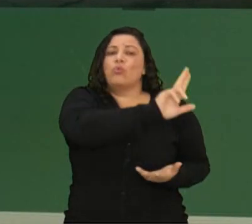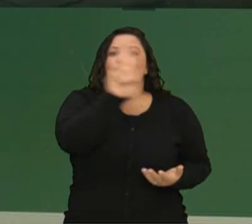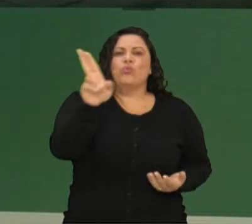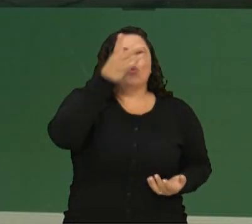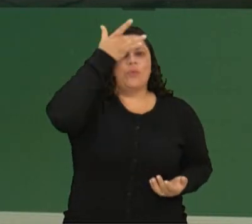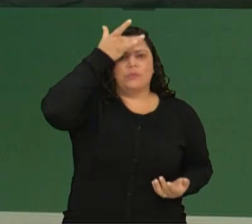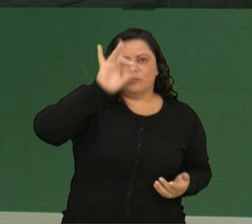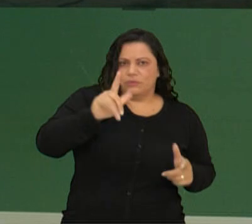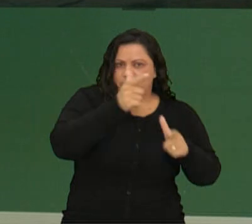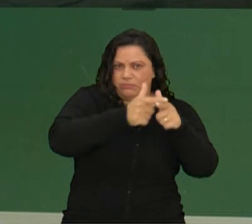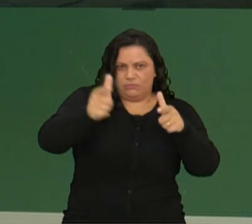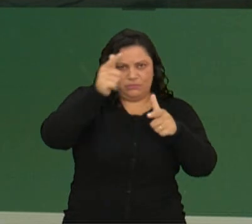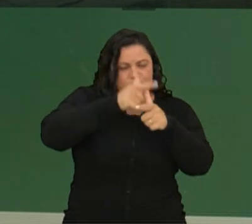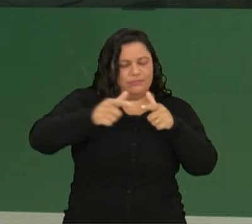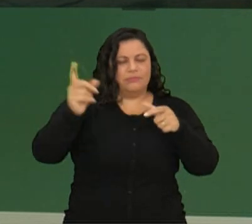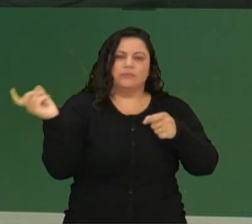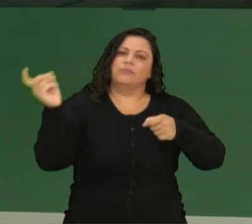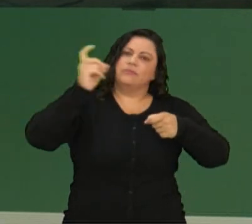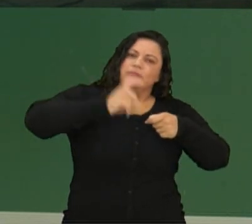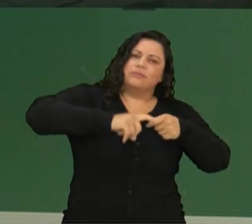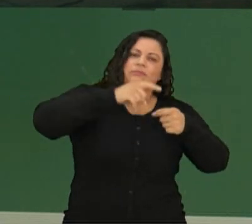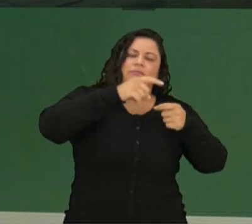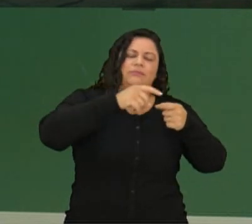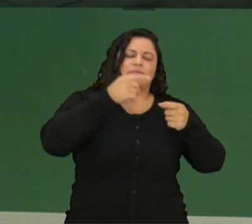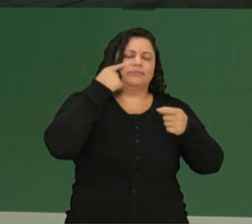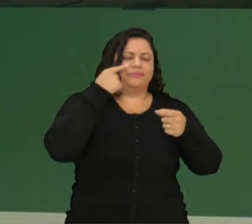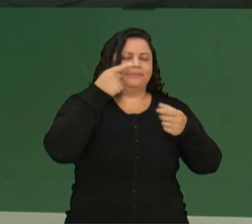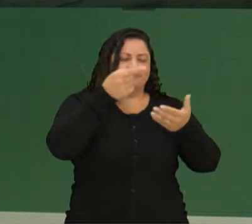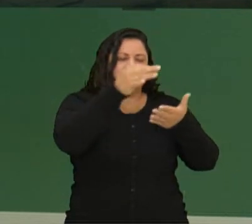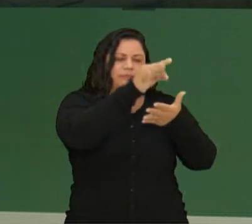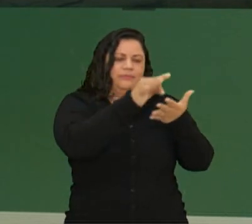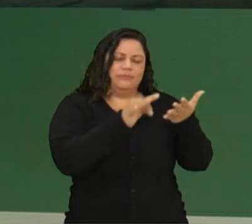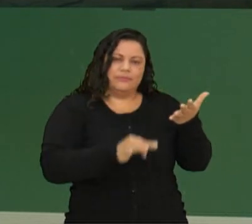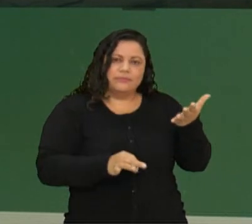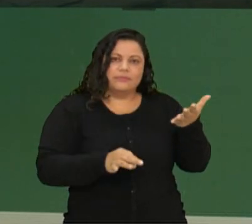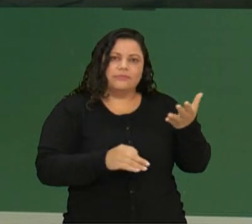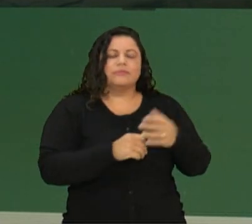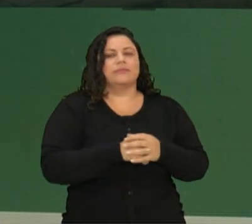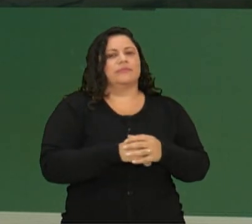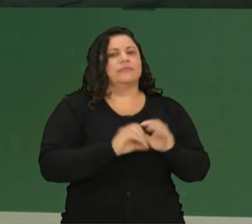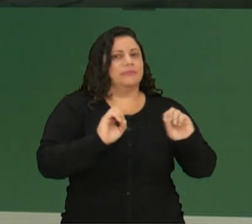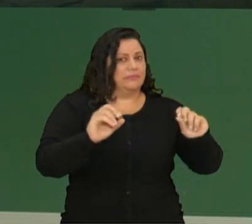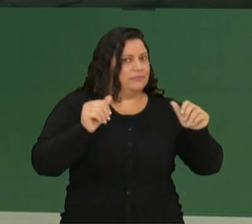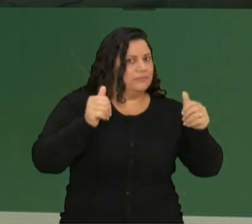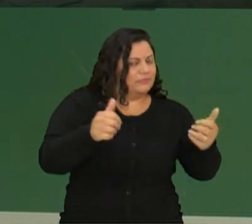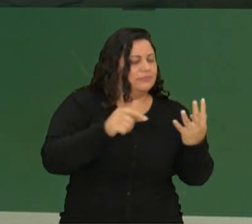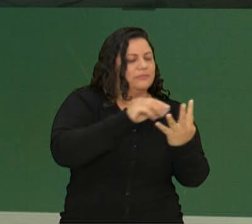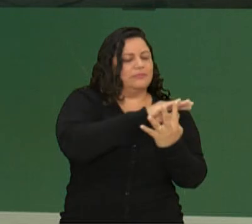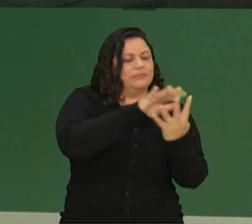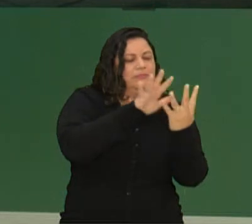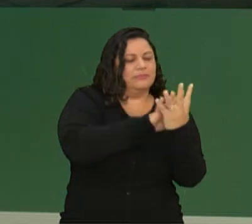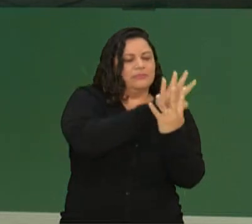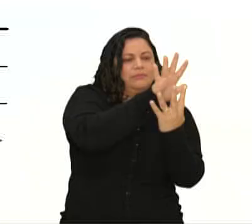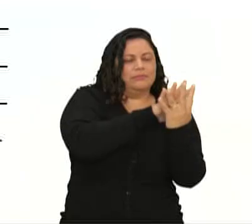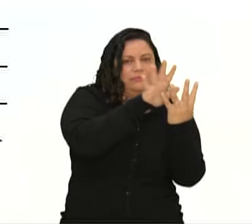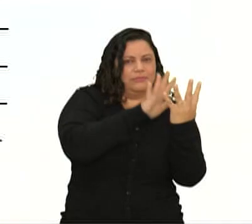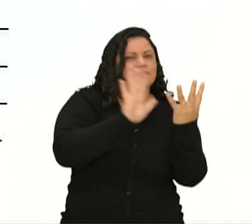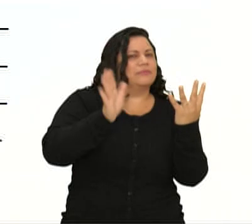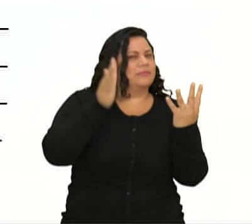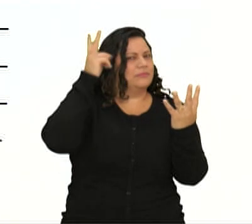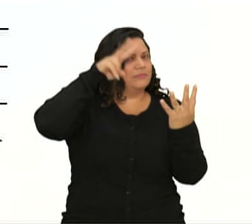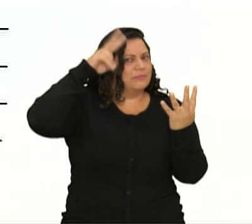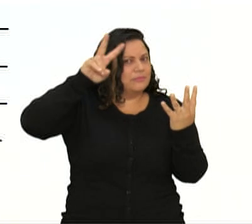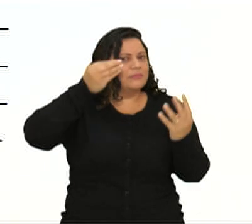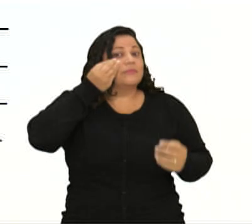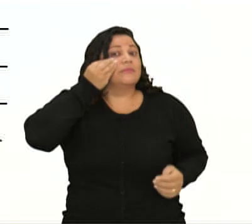retornar para a correção, você revisa, né? Mas as cavidades já dá para você lembrar aí que a gente falou agora há pouco. Vamos lá